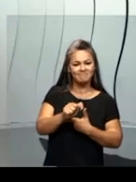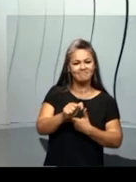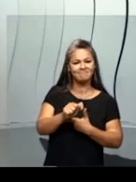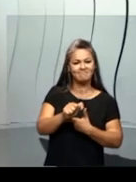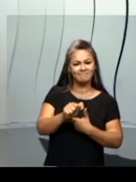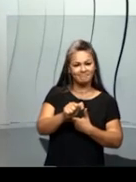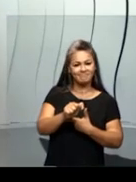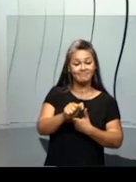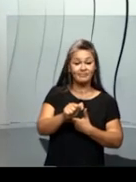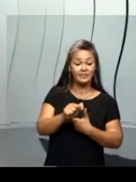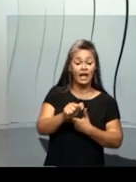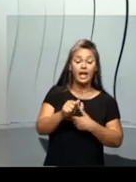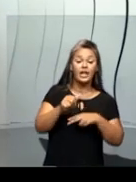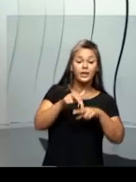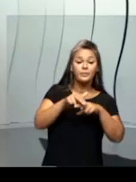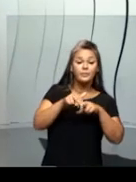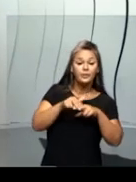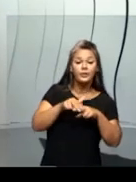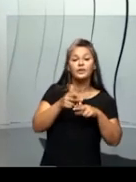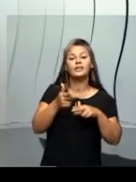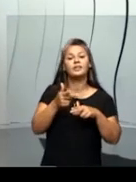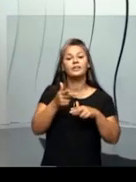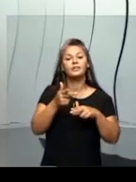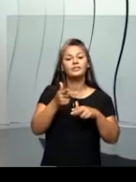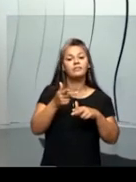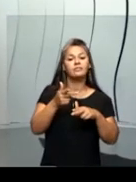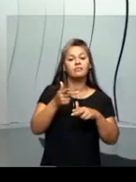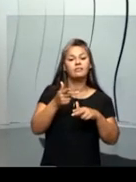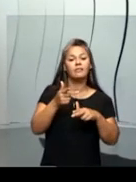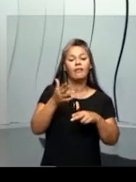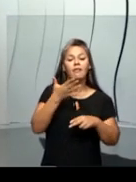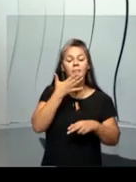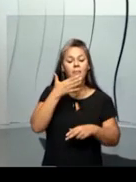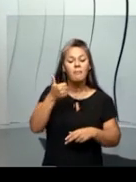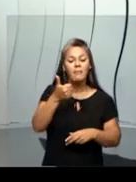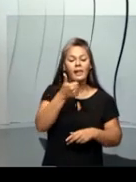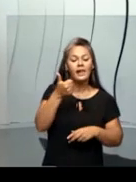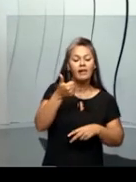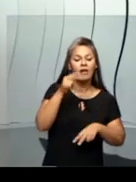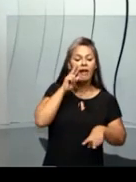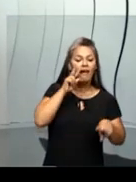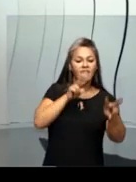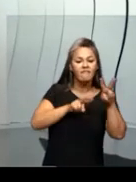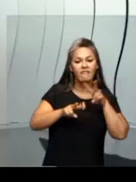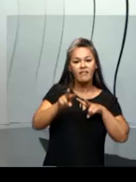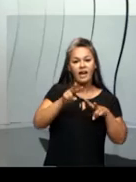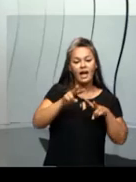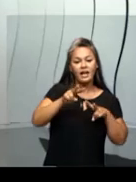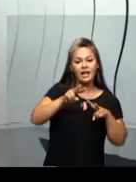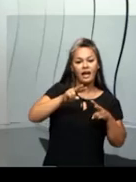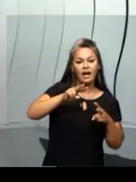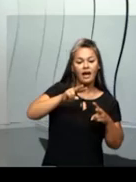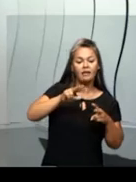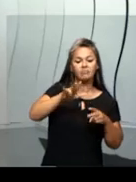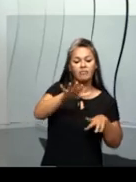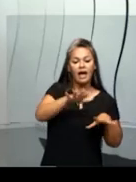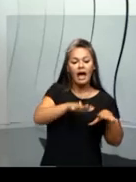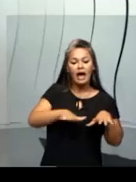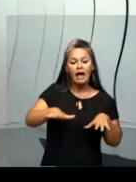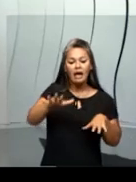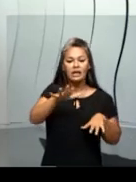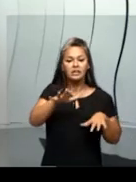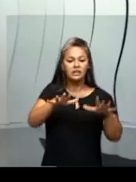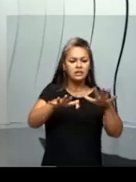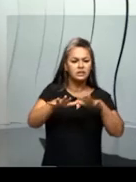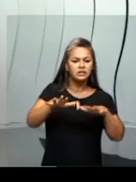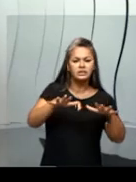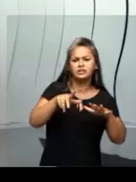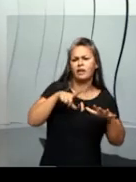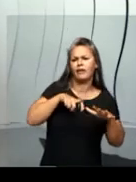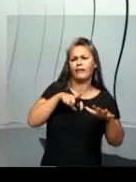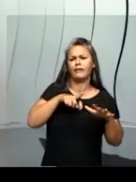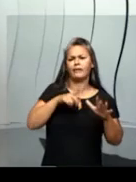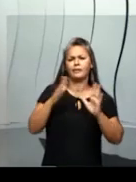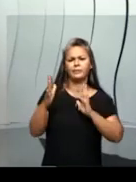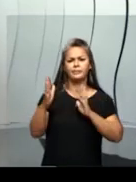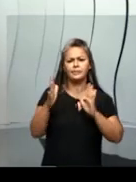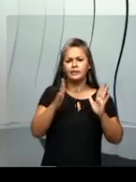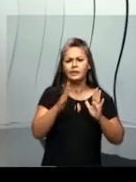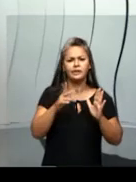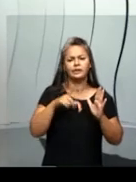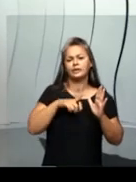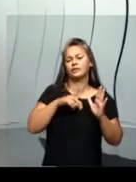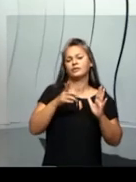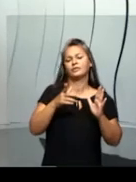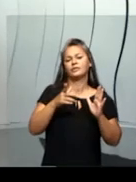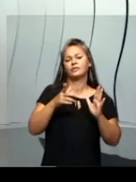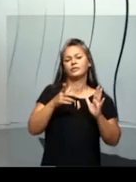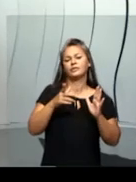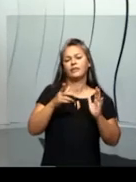estudo do espaço geográfico, automaticamente a construção desses mapas, tá? Então, por isso que cada período, cada determinada parte da